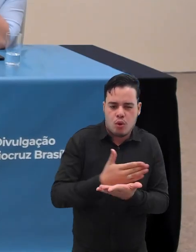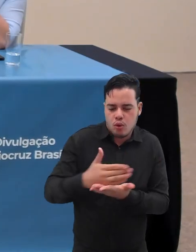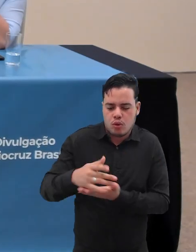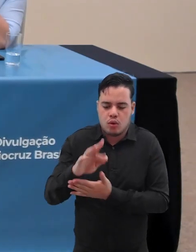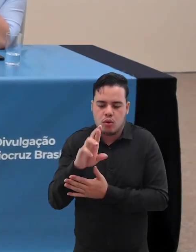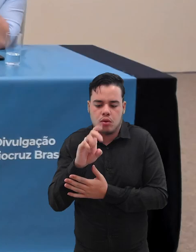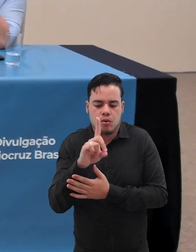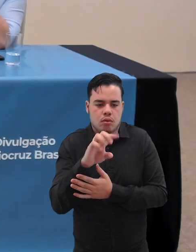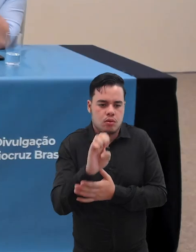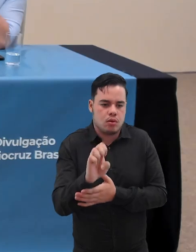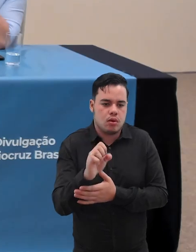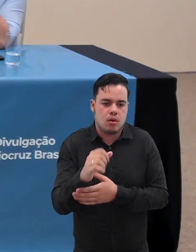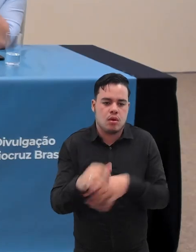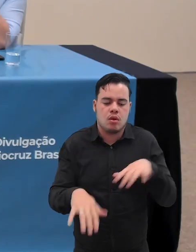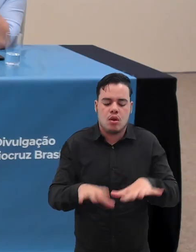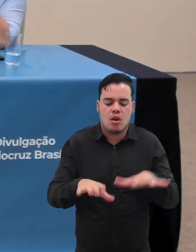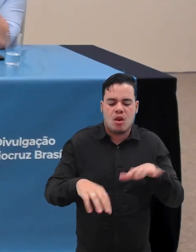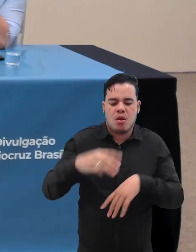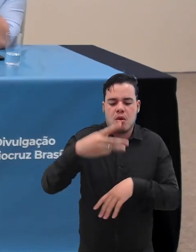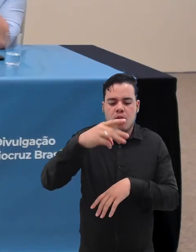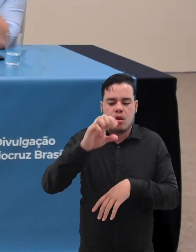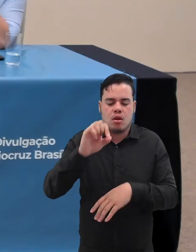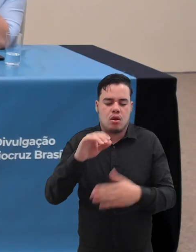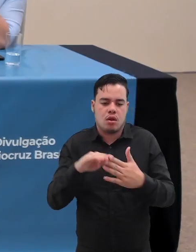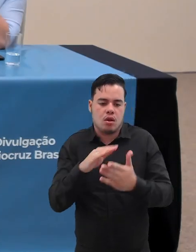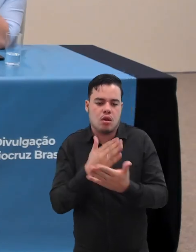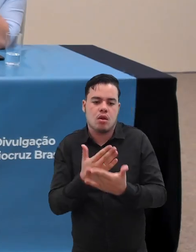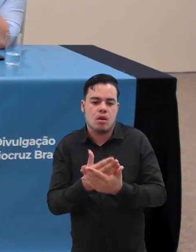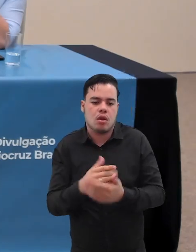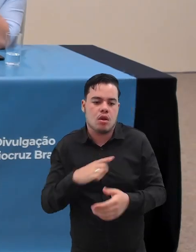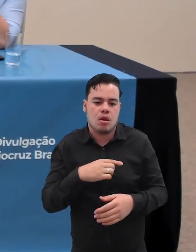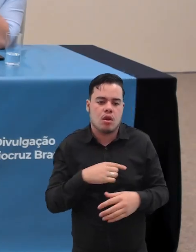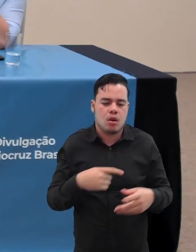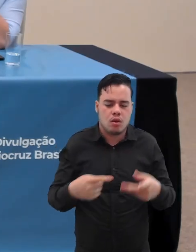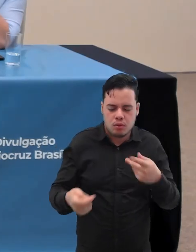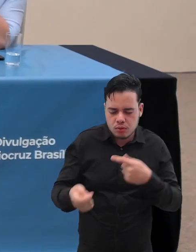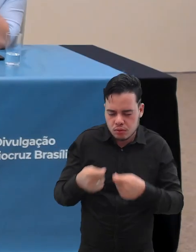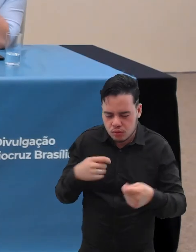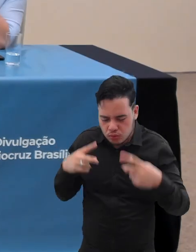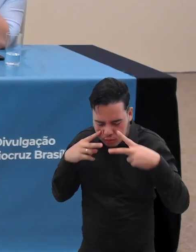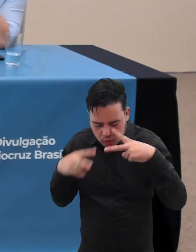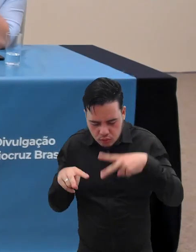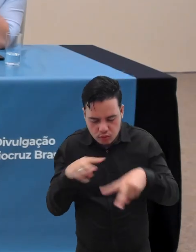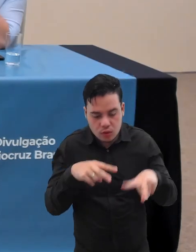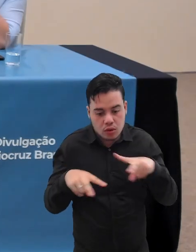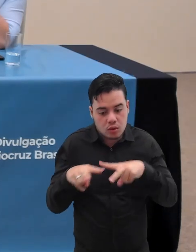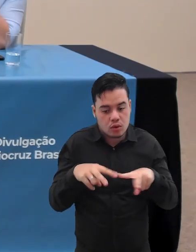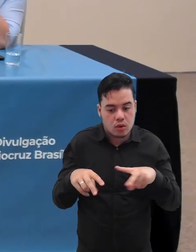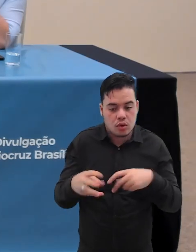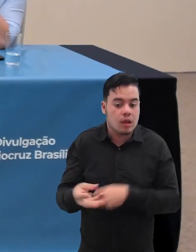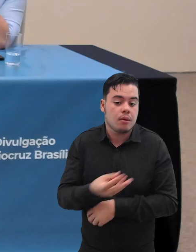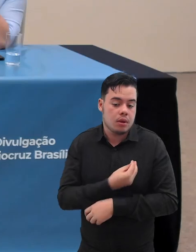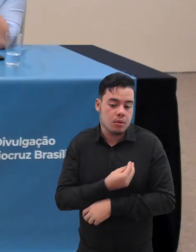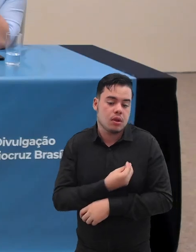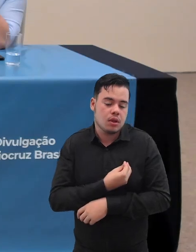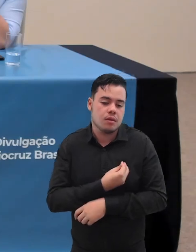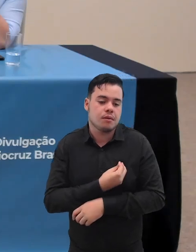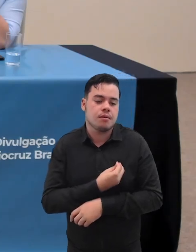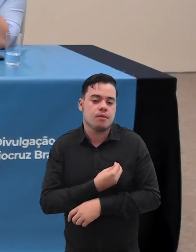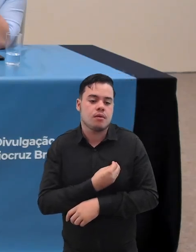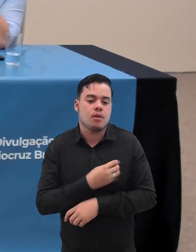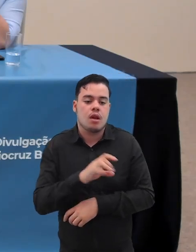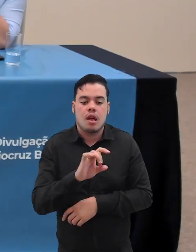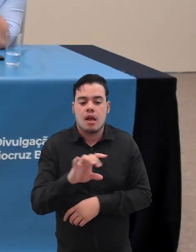rede que é um tronco de 30 escolas, justamente para manter esse monitoramento e esse acompanhamento mais presente. E